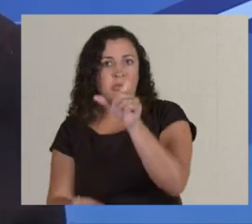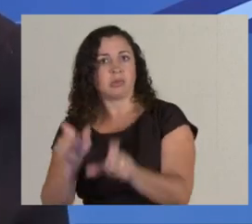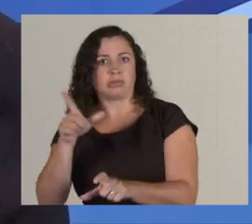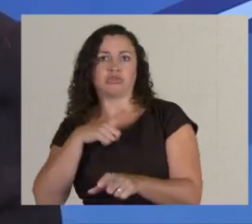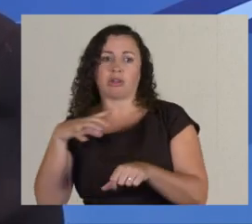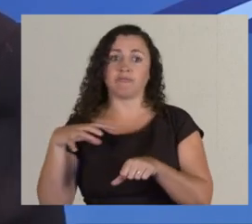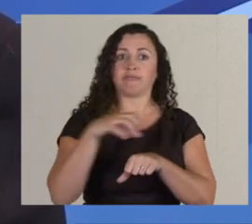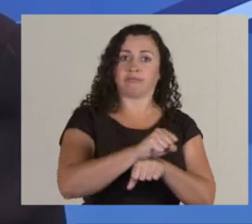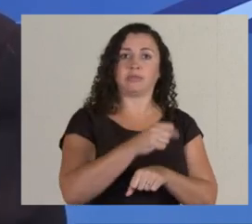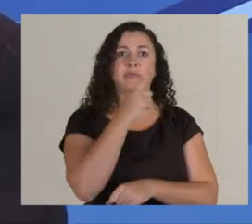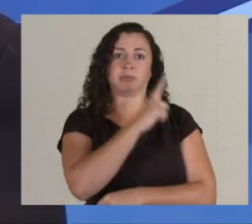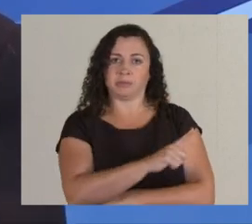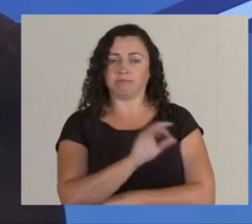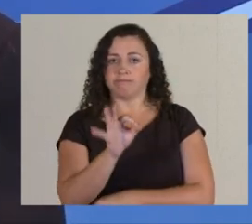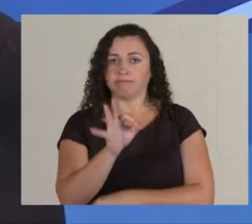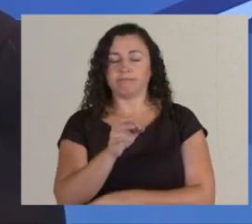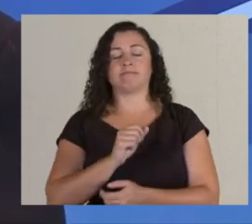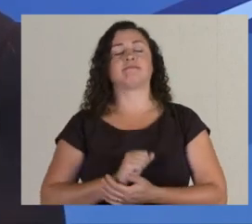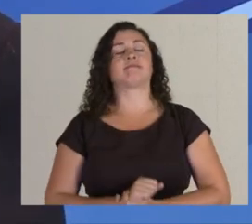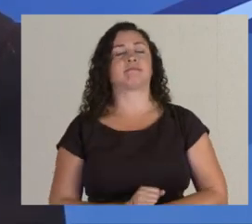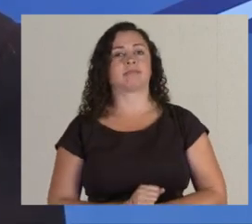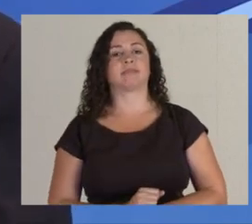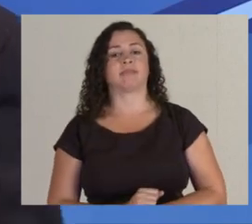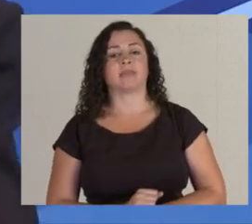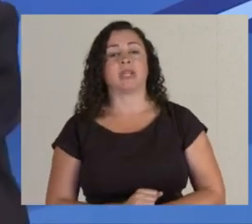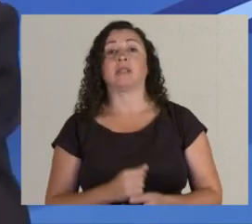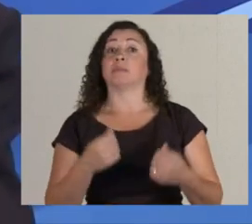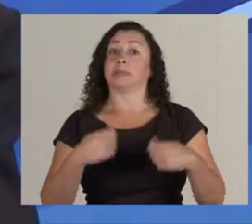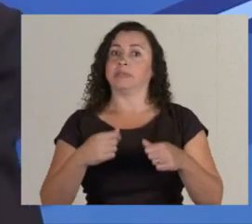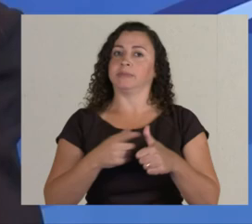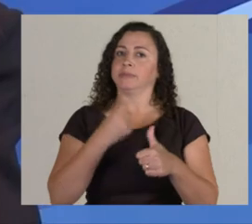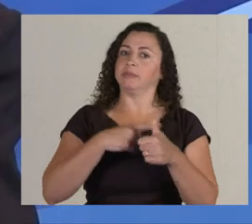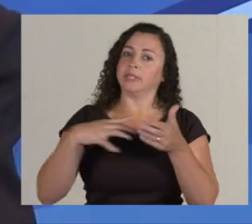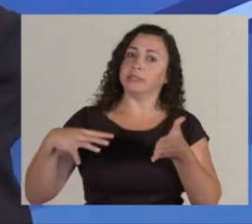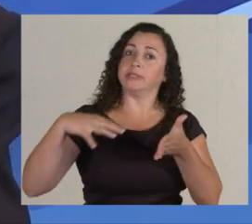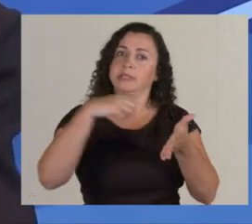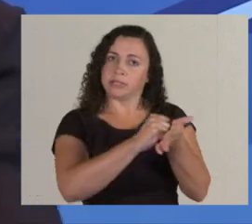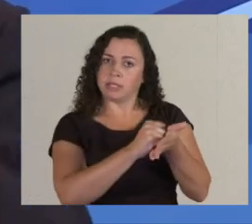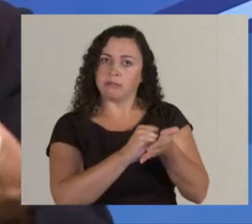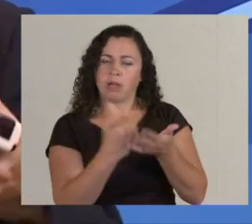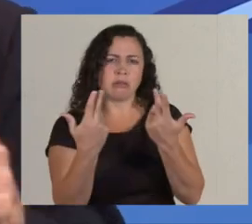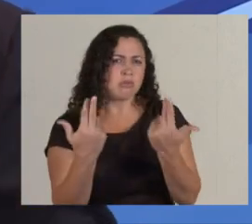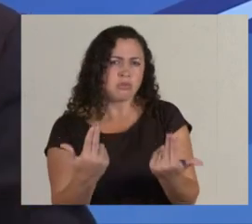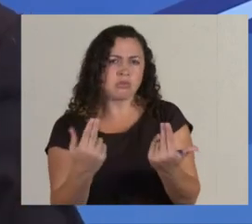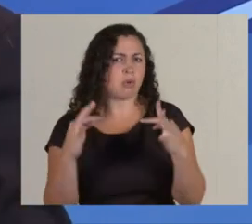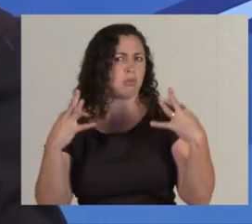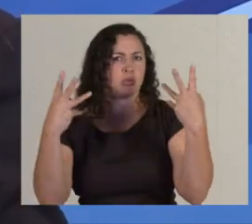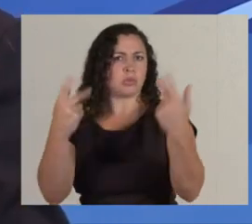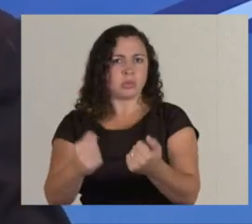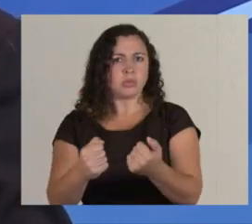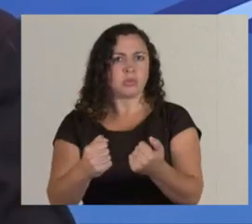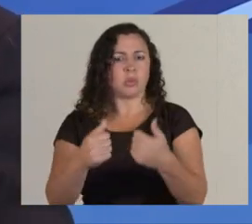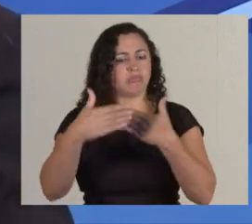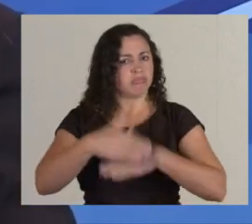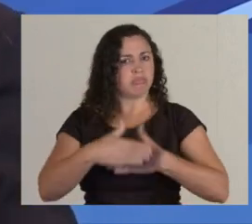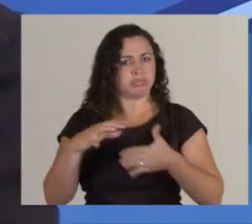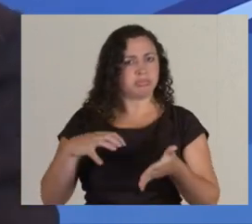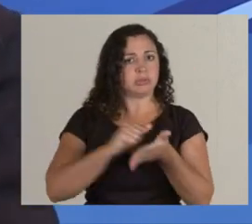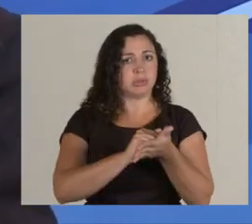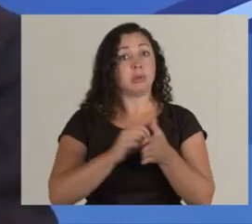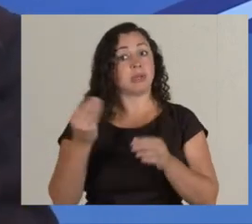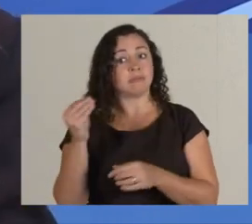a vaga garantida, né? Isso. Tem que se inscrever no vestibular como